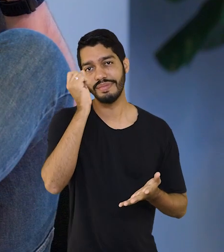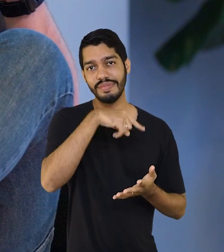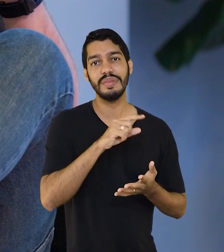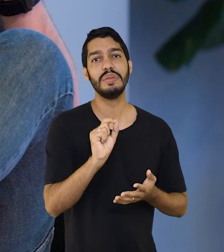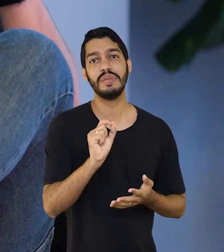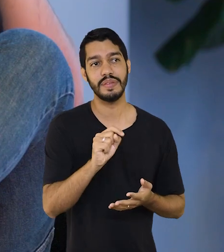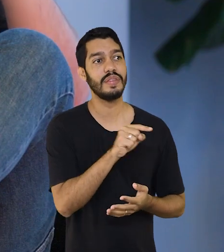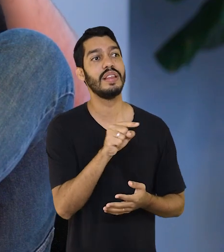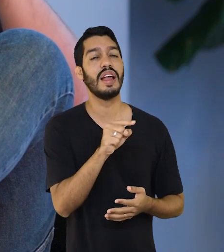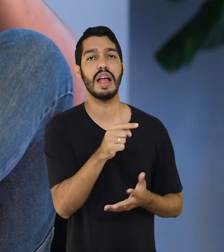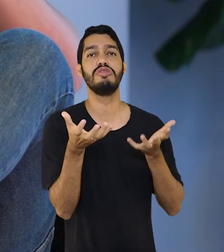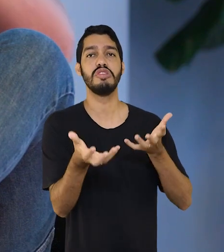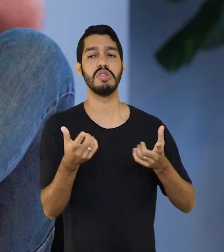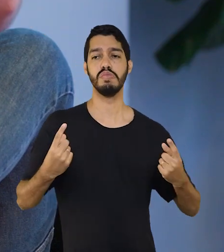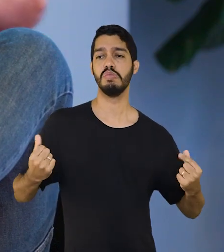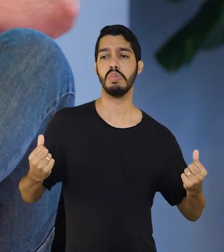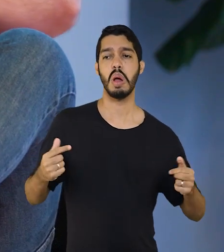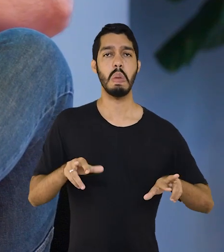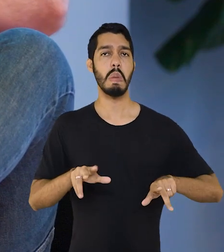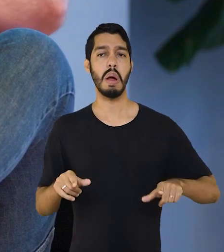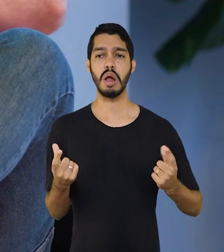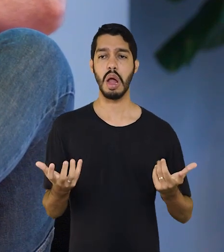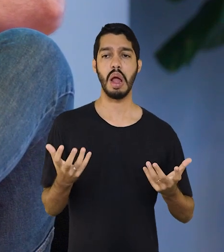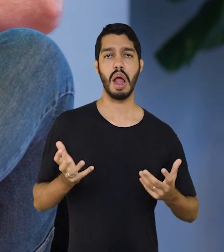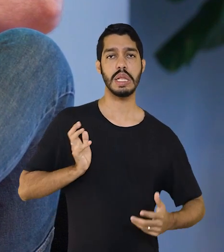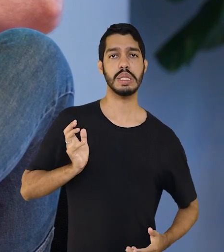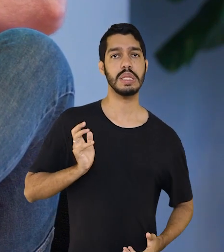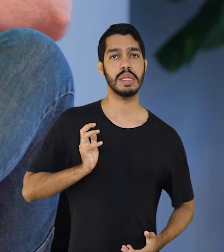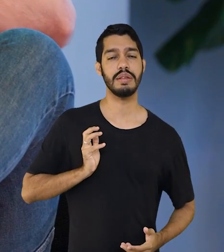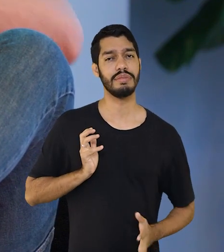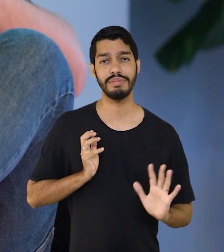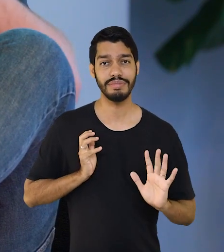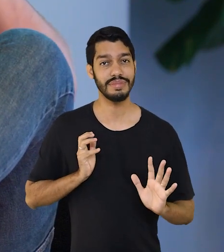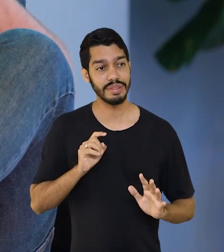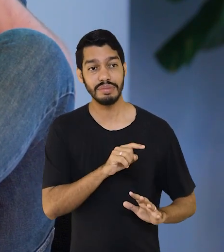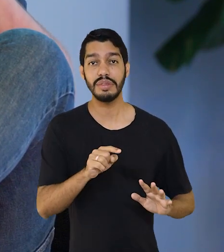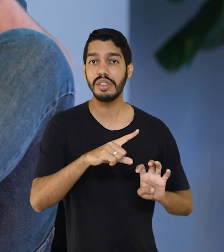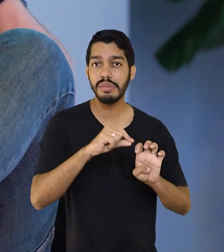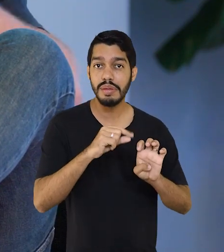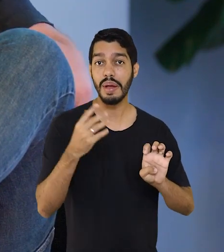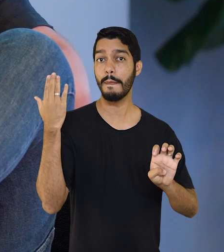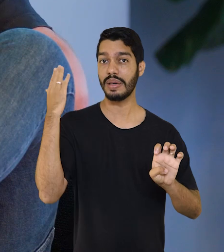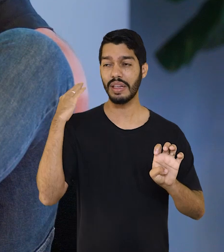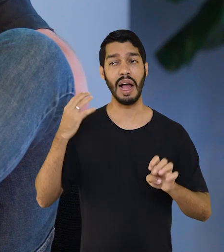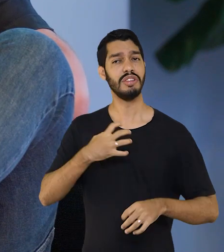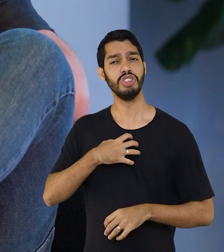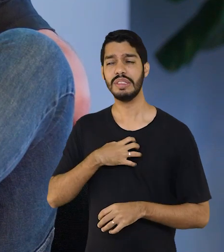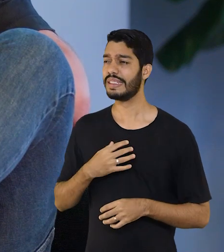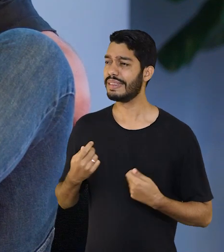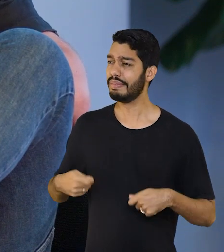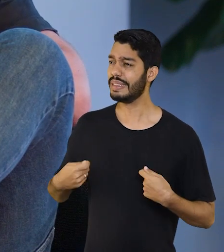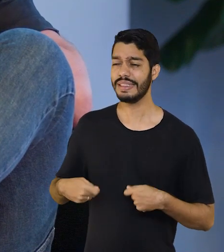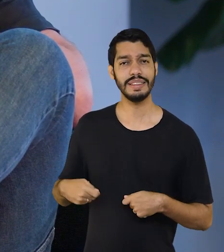dificilmente são empreendedores que têm uma ideia porque querem ganhar dinheiro por algum motivo. Em geral, são empreendedores que viveram uma dor